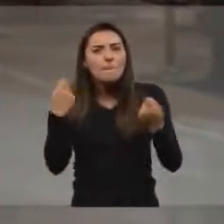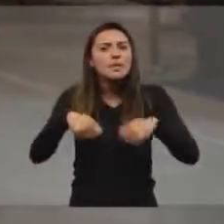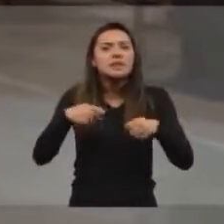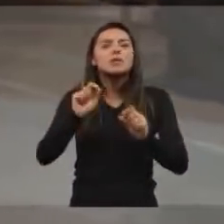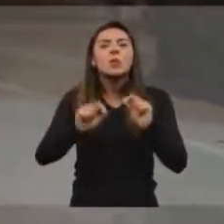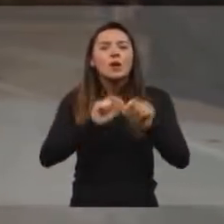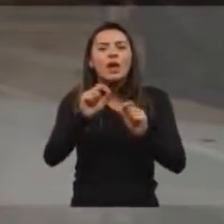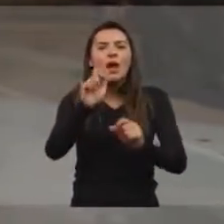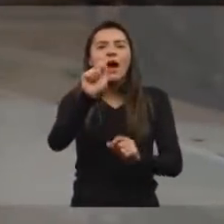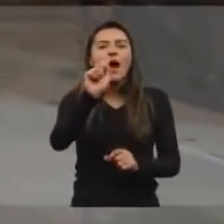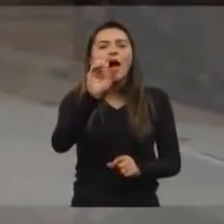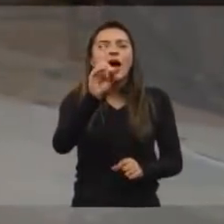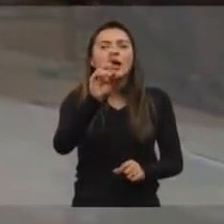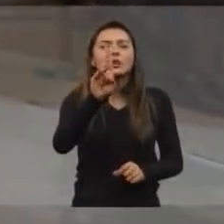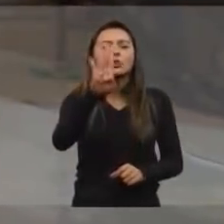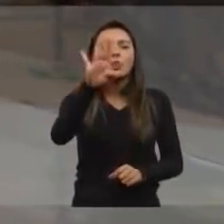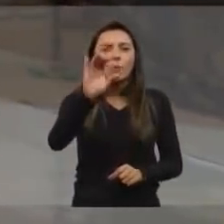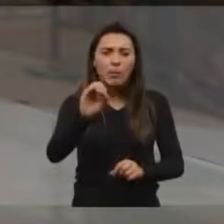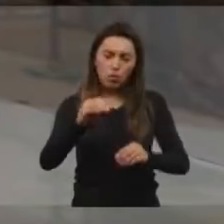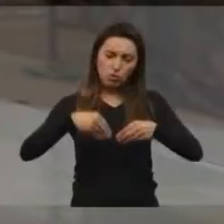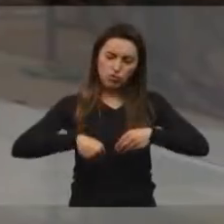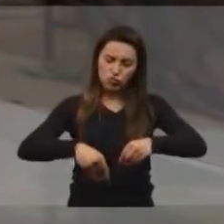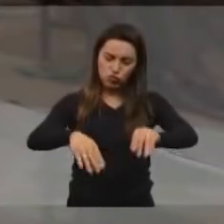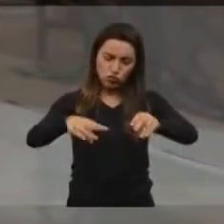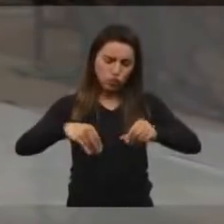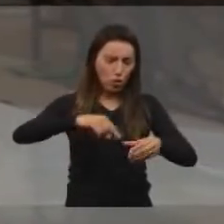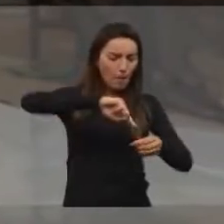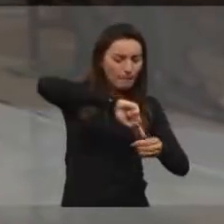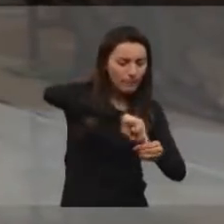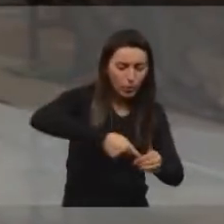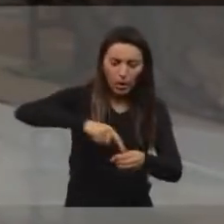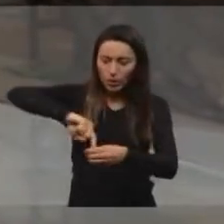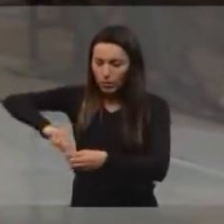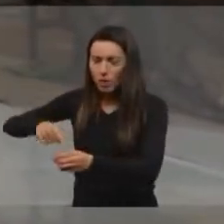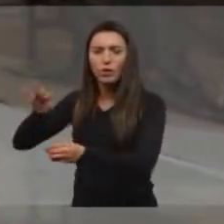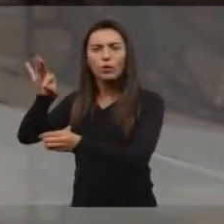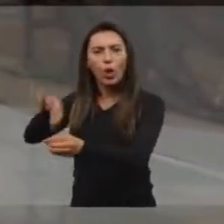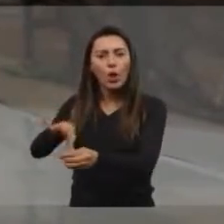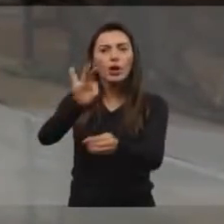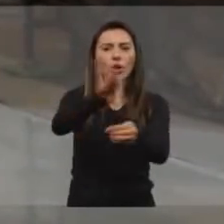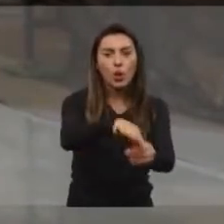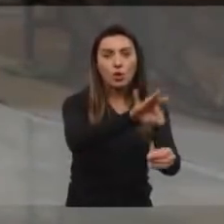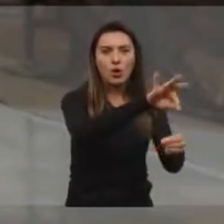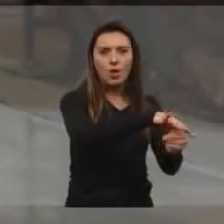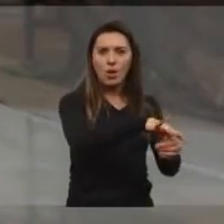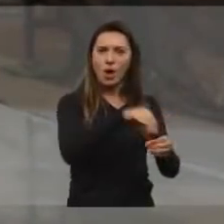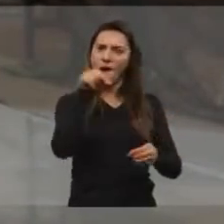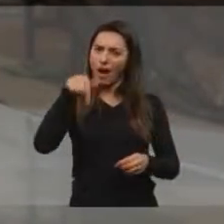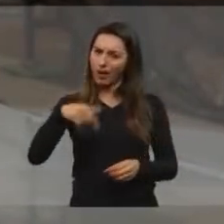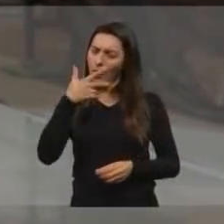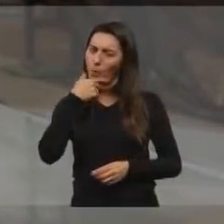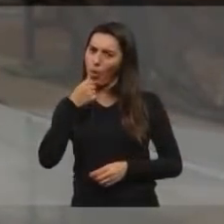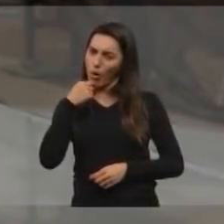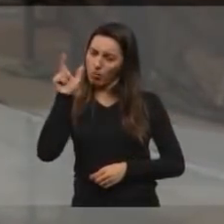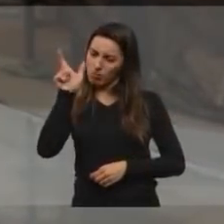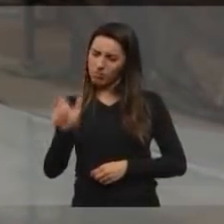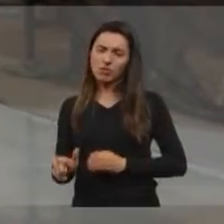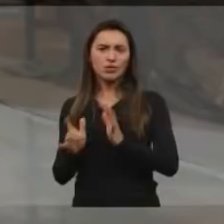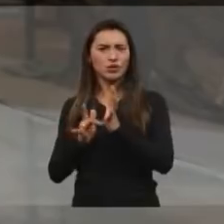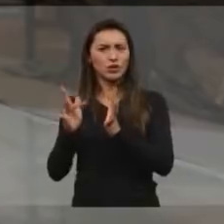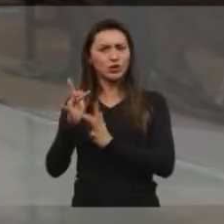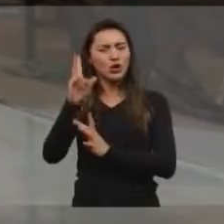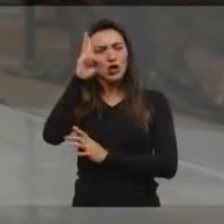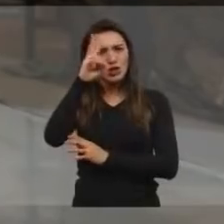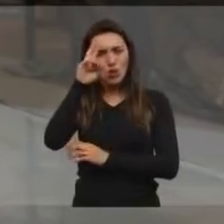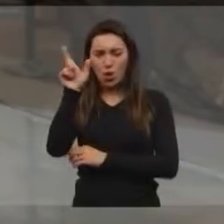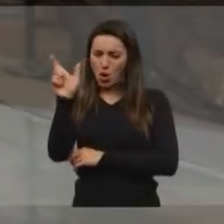abre o buraco não é assim sempre desperdiça semente aqui parece que o semeador que jesus diz